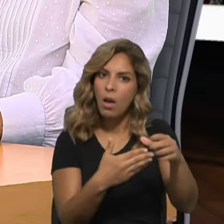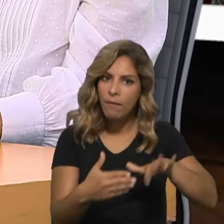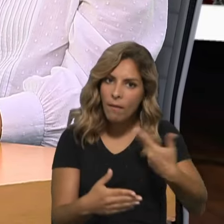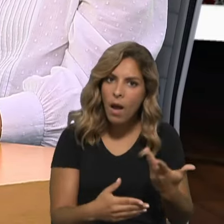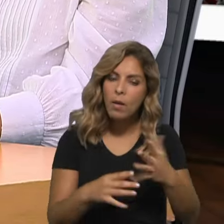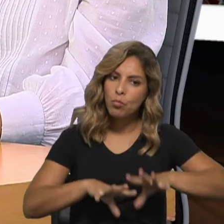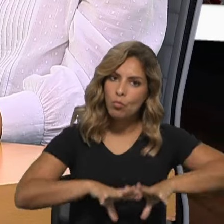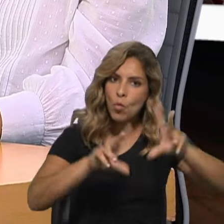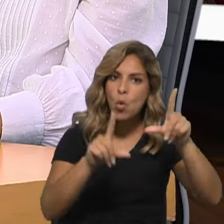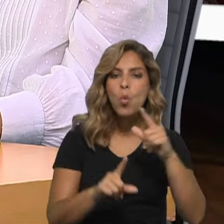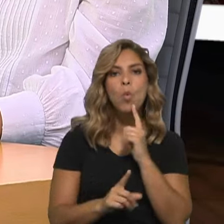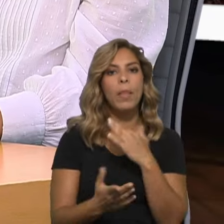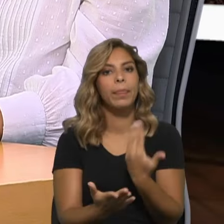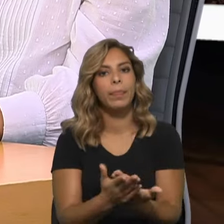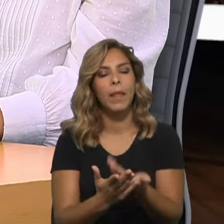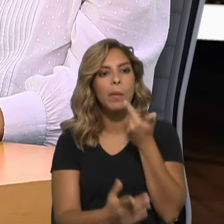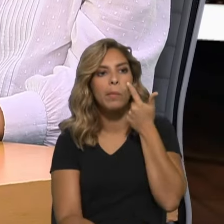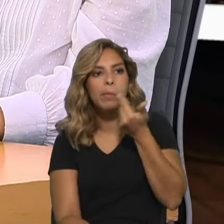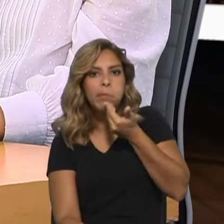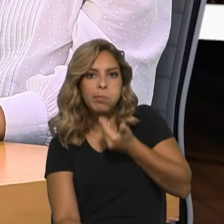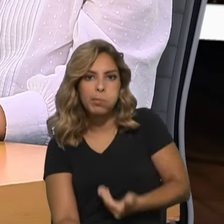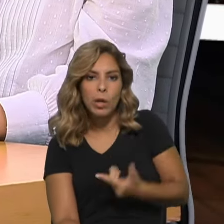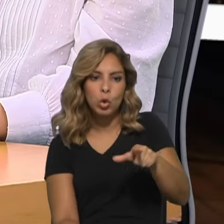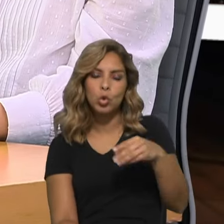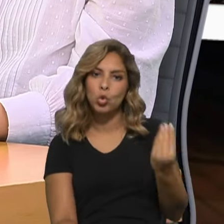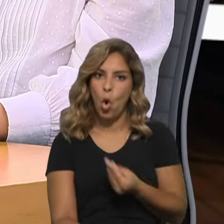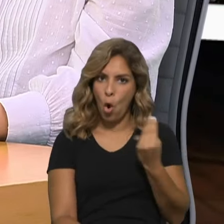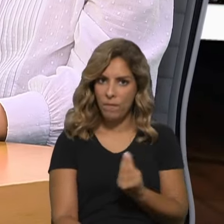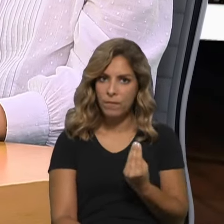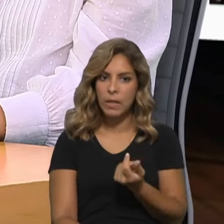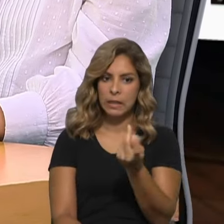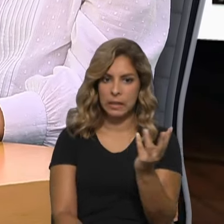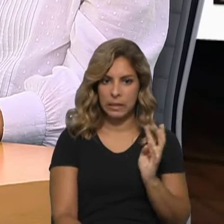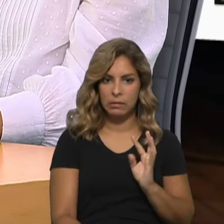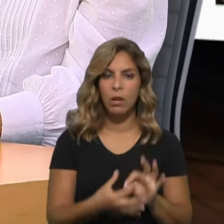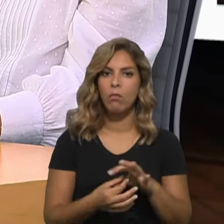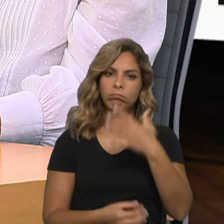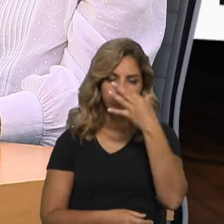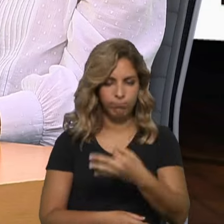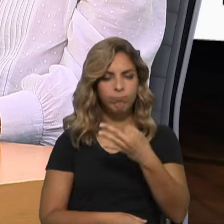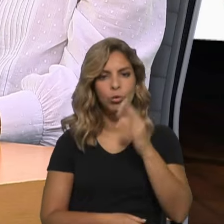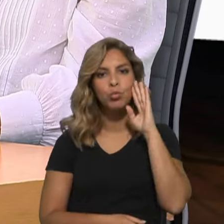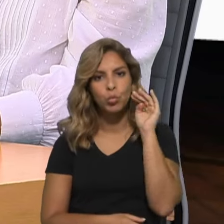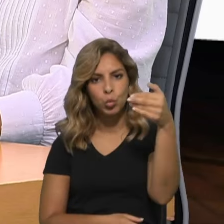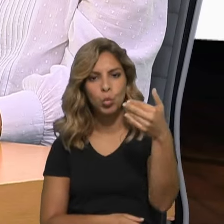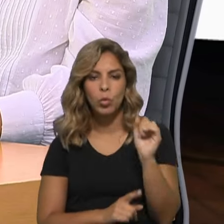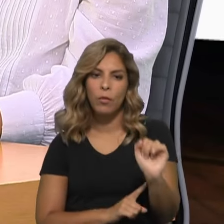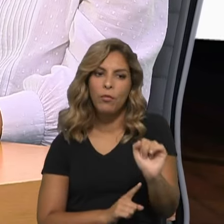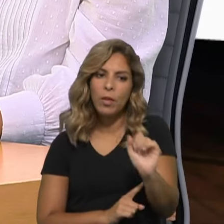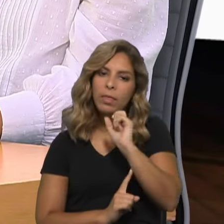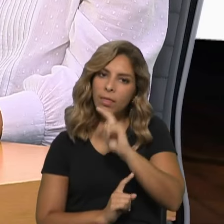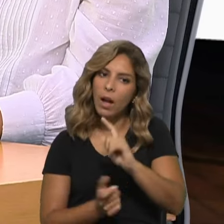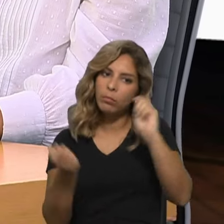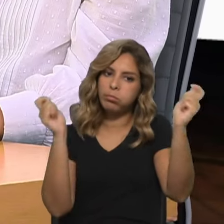e melhorar também as competências desses jovens acreditando também nesse futuro em que eles podem serem agentes